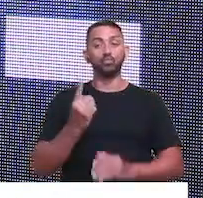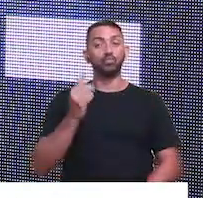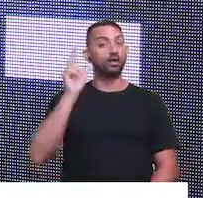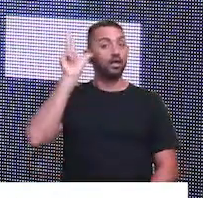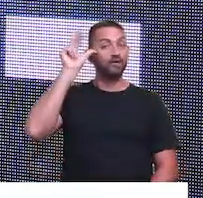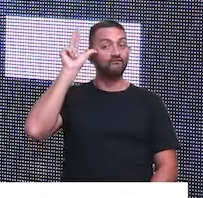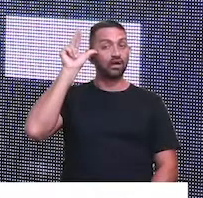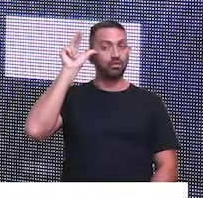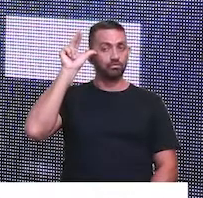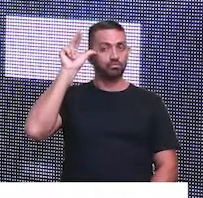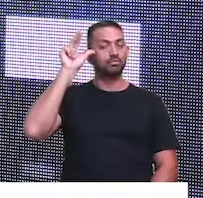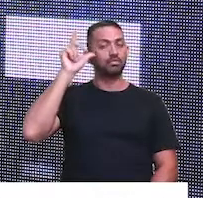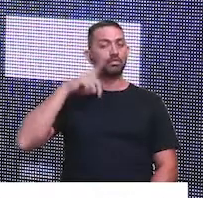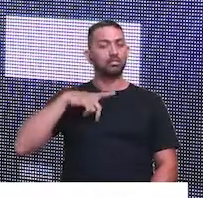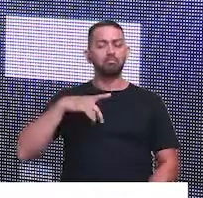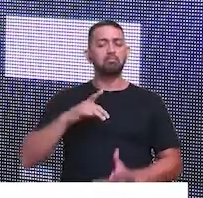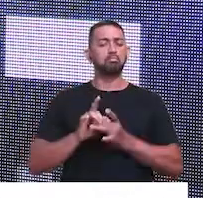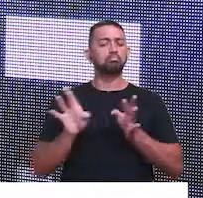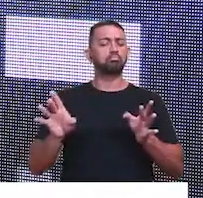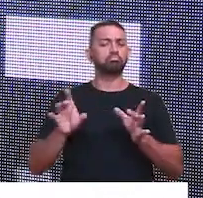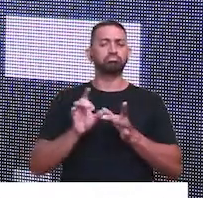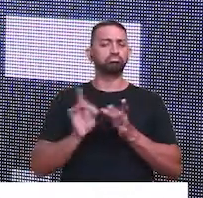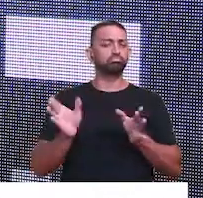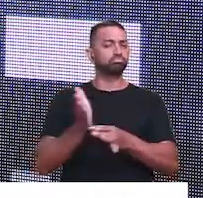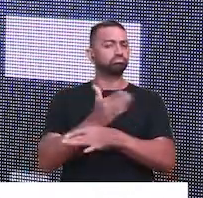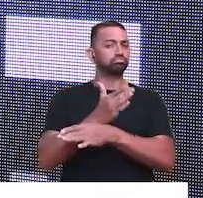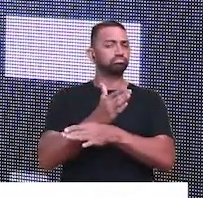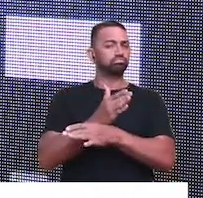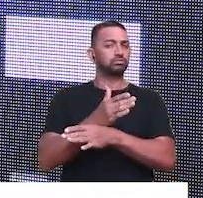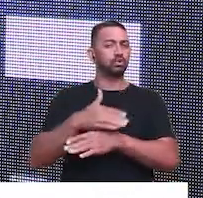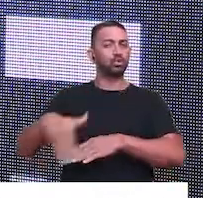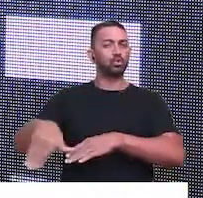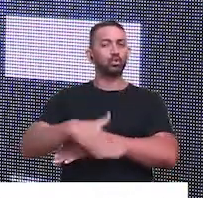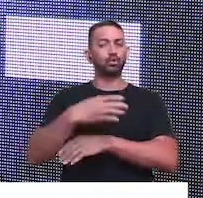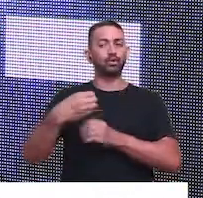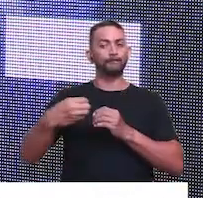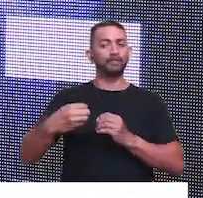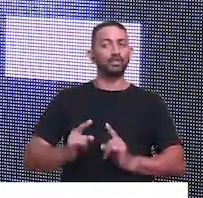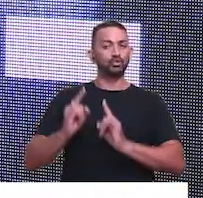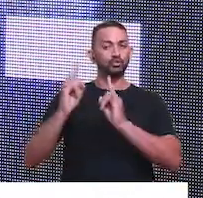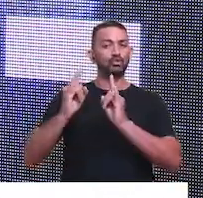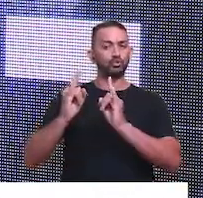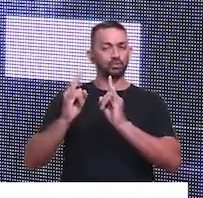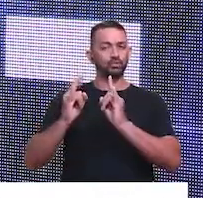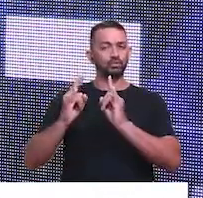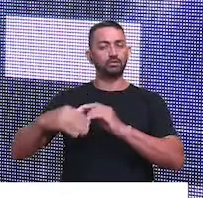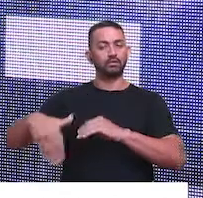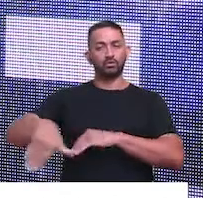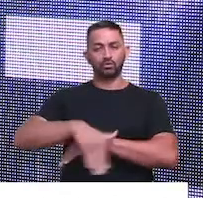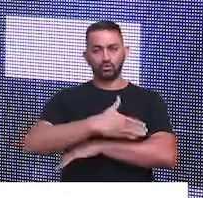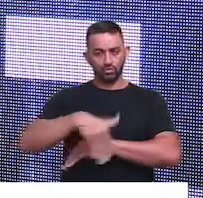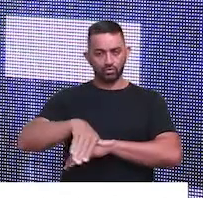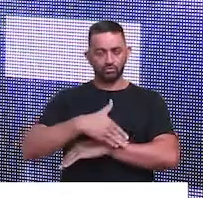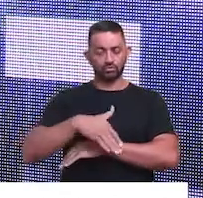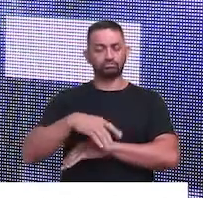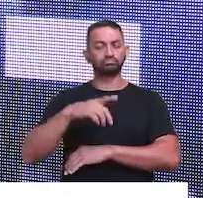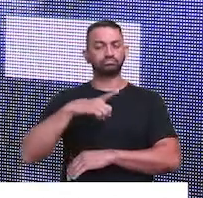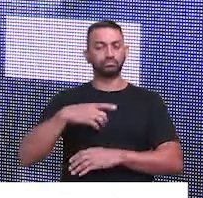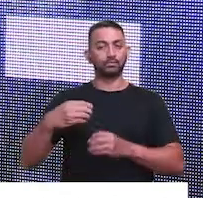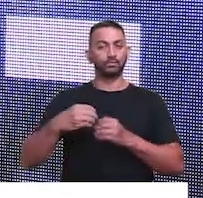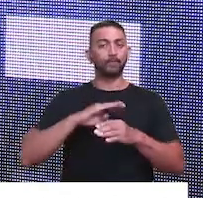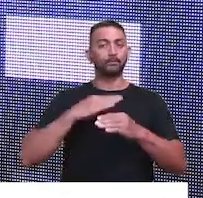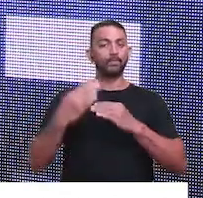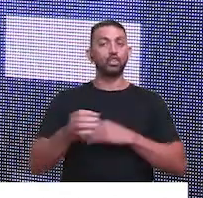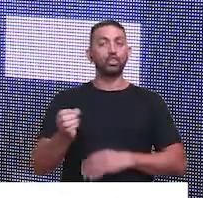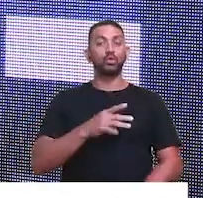específico era de um cavalo que estava solto nas ruas perto de um prédio na Avenida Flamboyant na